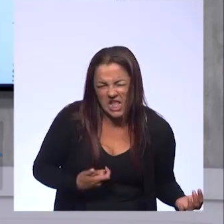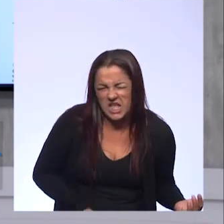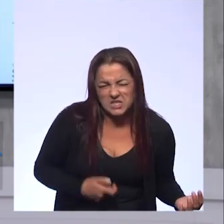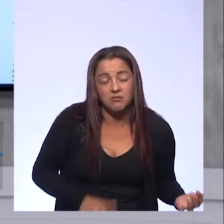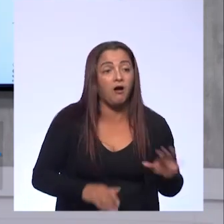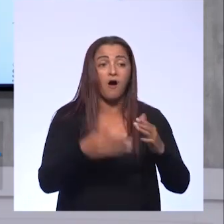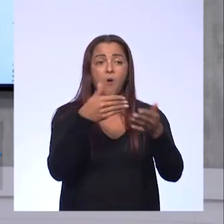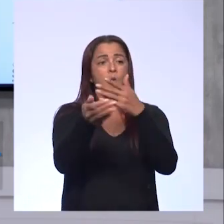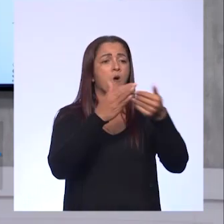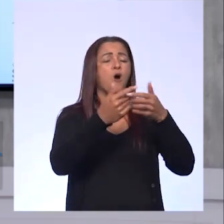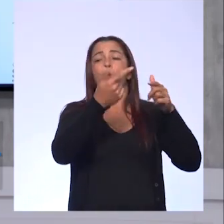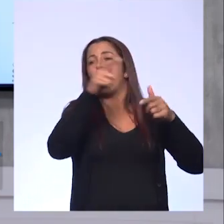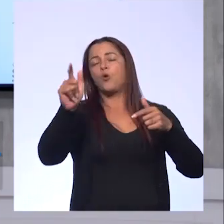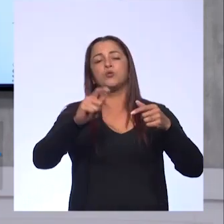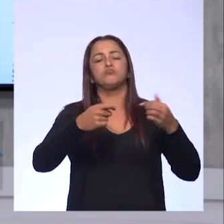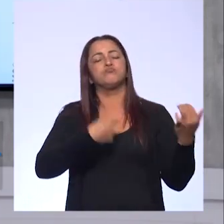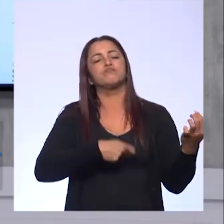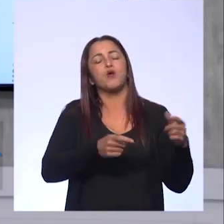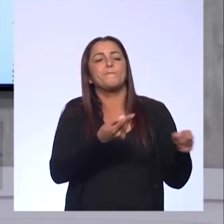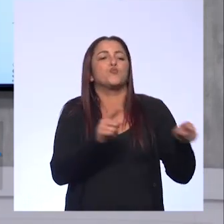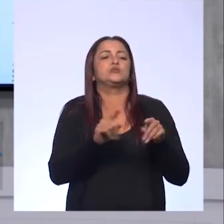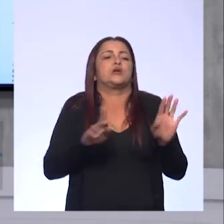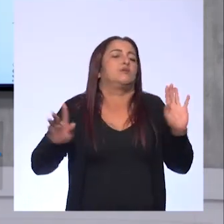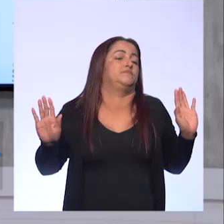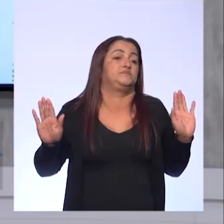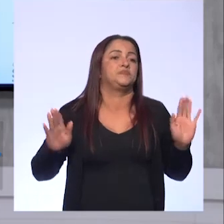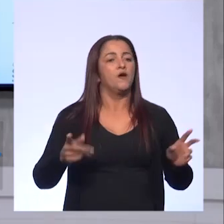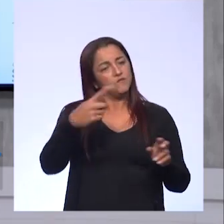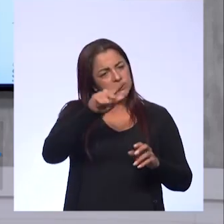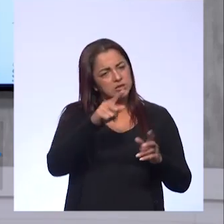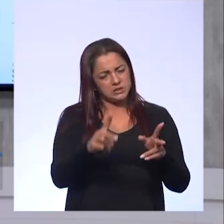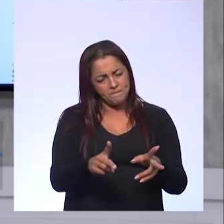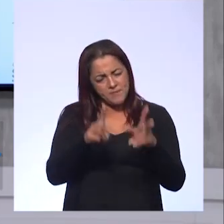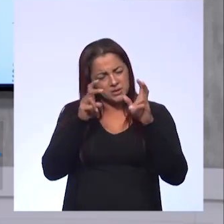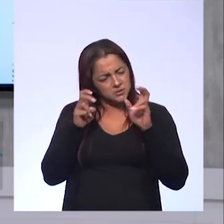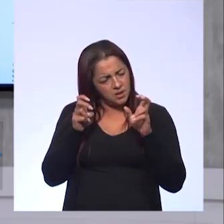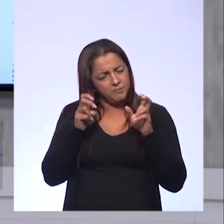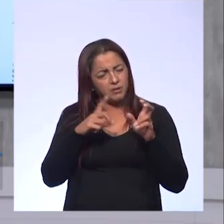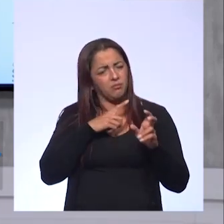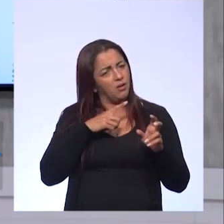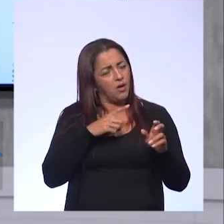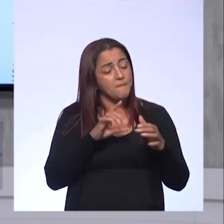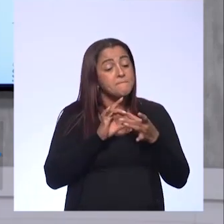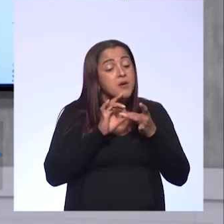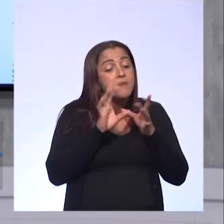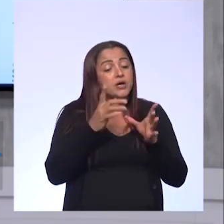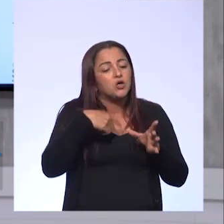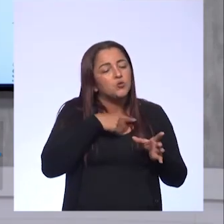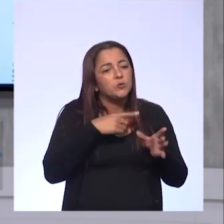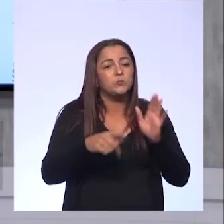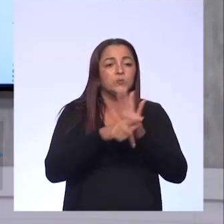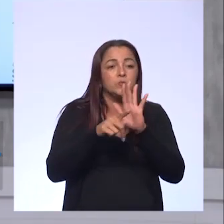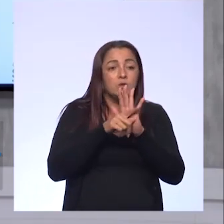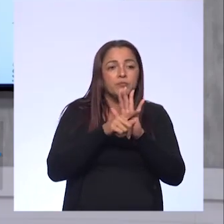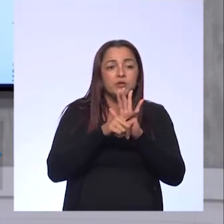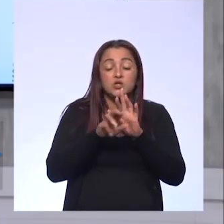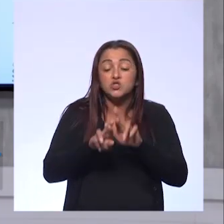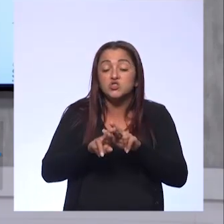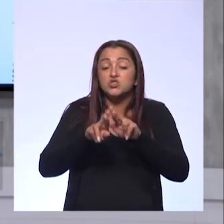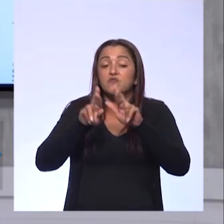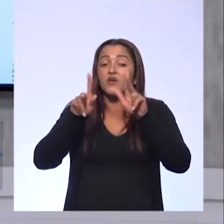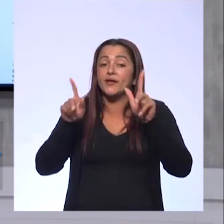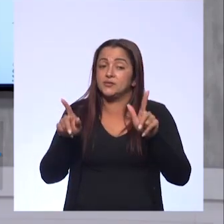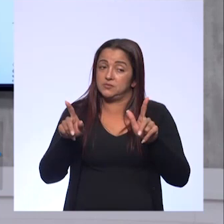outro instrumento musical que eu quero que vocês percebam Qual é a característica que permite a nossa diferenciar é